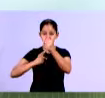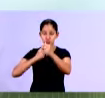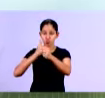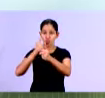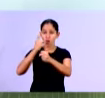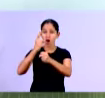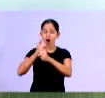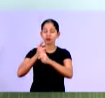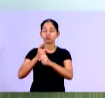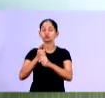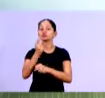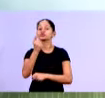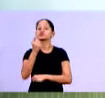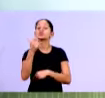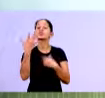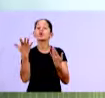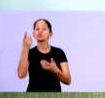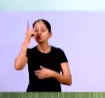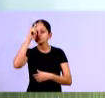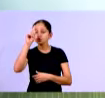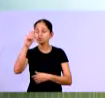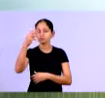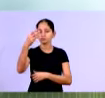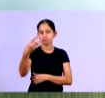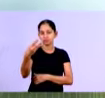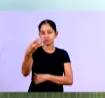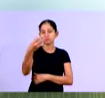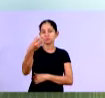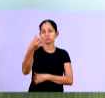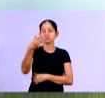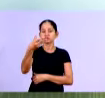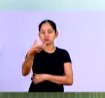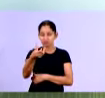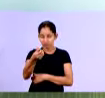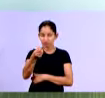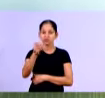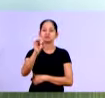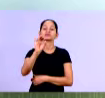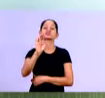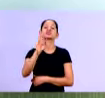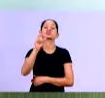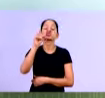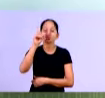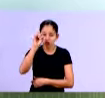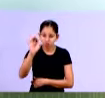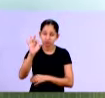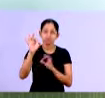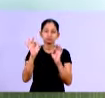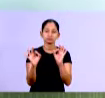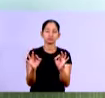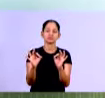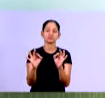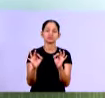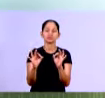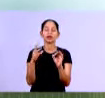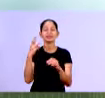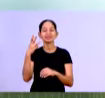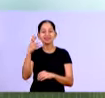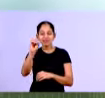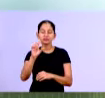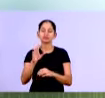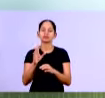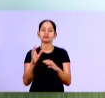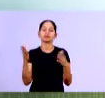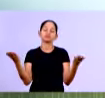tem 360 dias. Ok? 360 dias, considera-se todos os meses com 30. Já